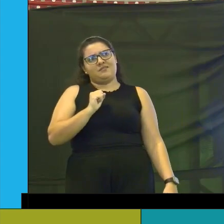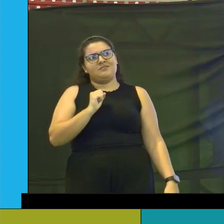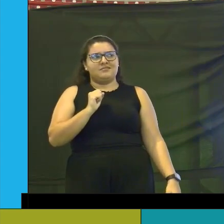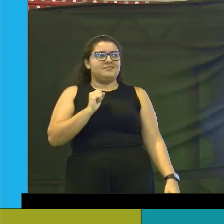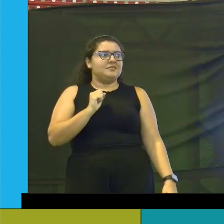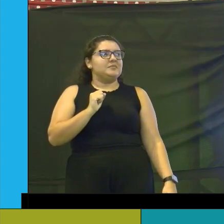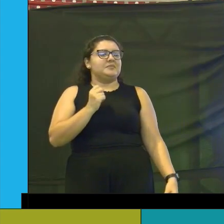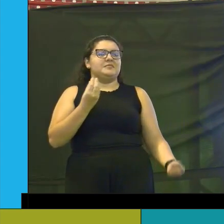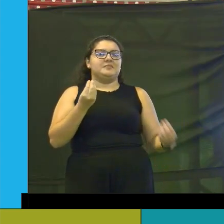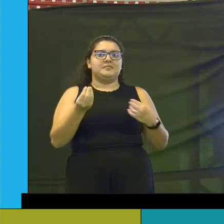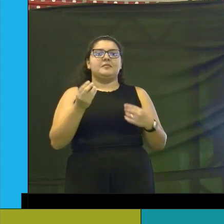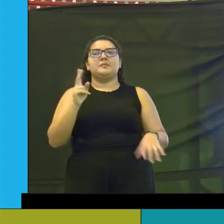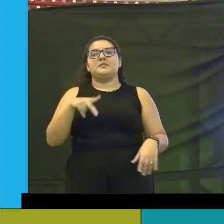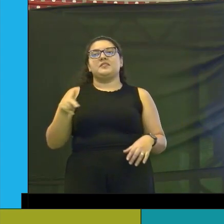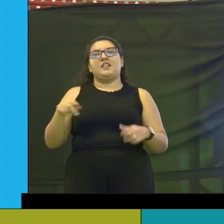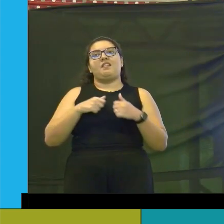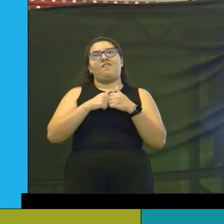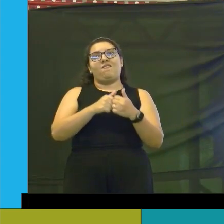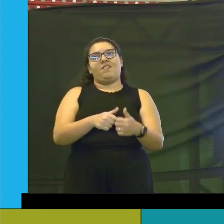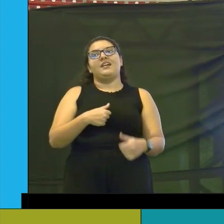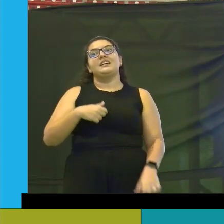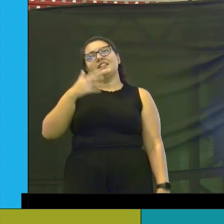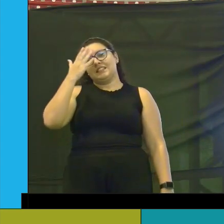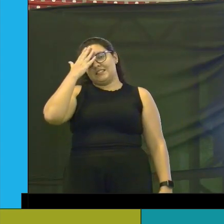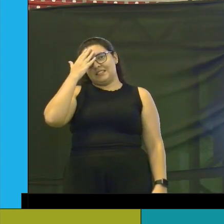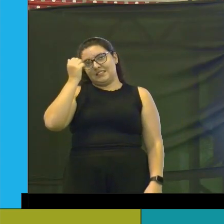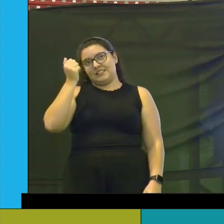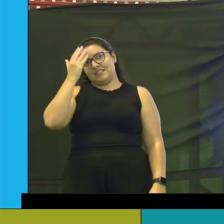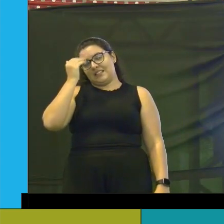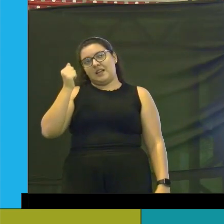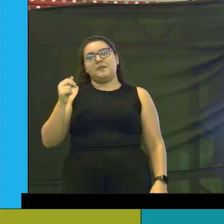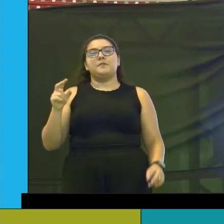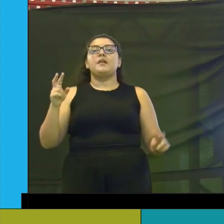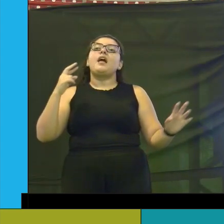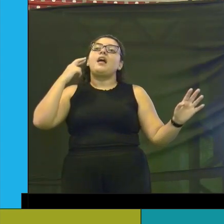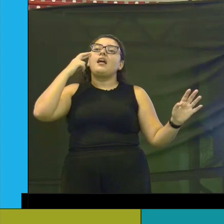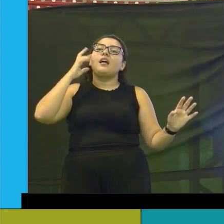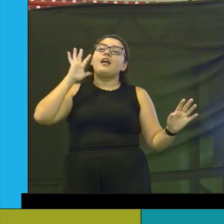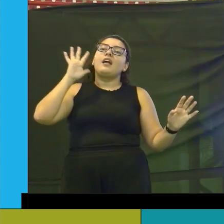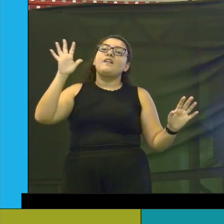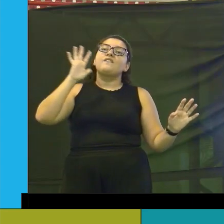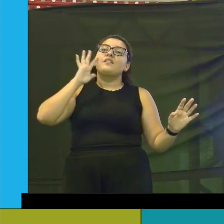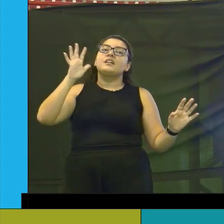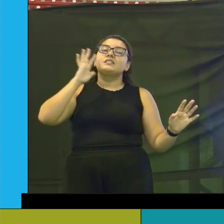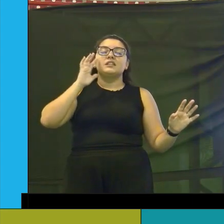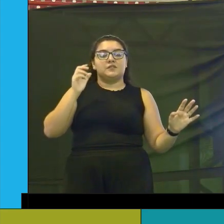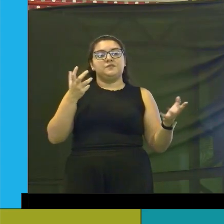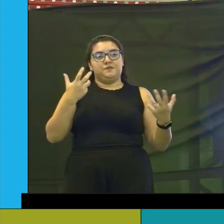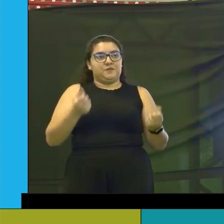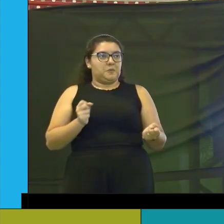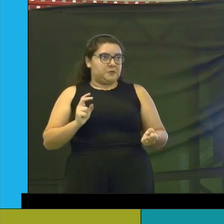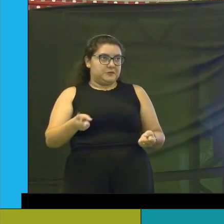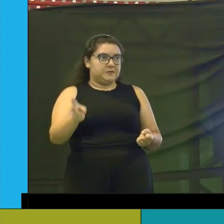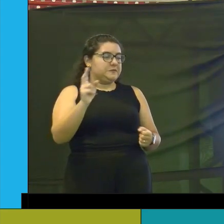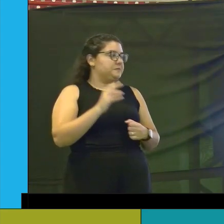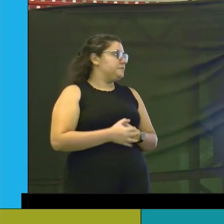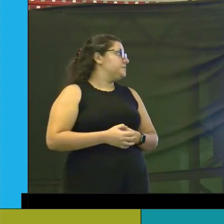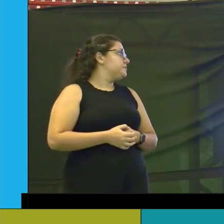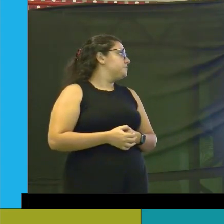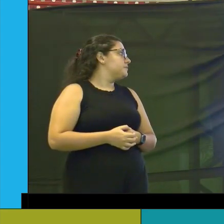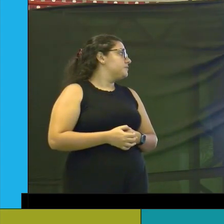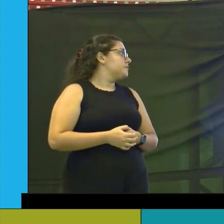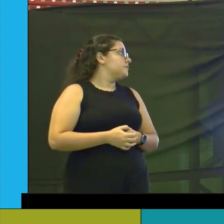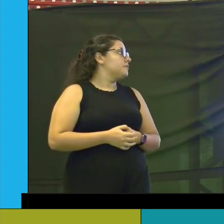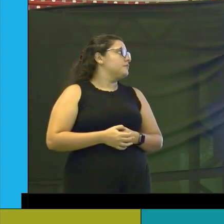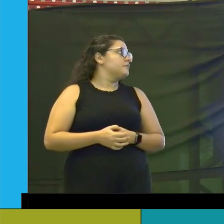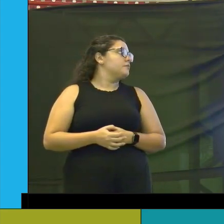tudo bem, né? Professor, eu pensei que o senhor soubesse do fenômeno da reflexão. Reflexão da luz, espelho. Vamos embora. Gente,